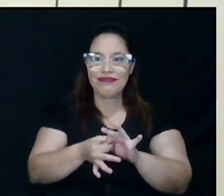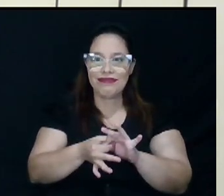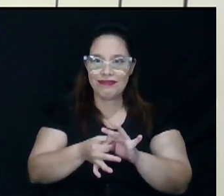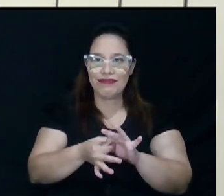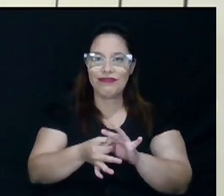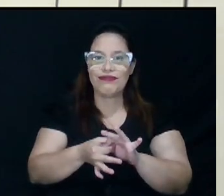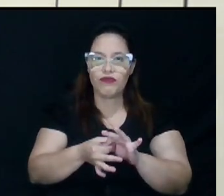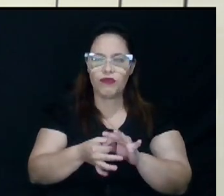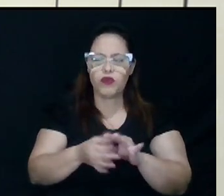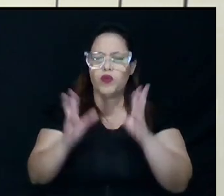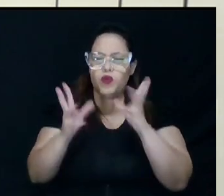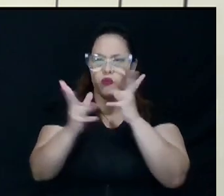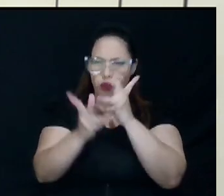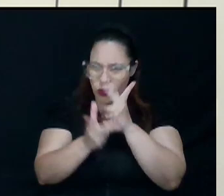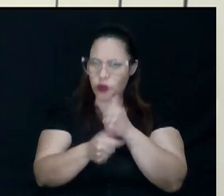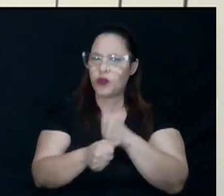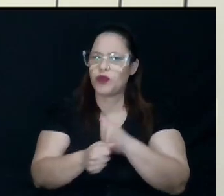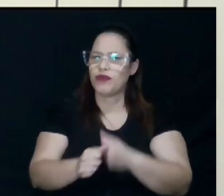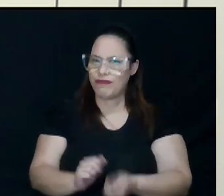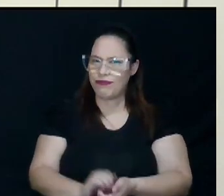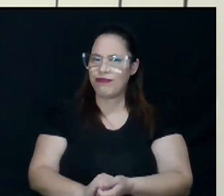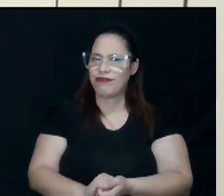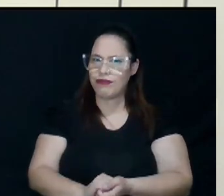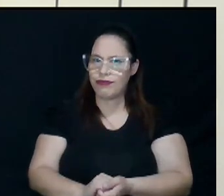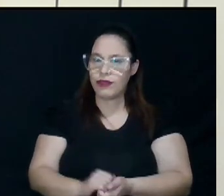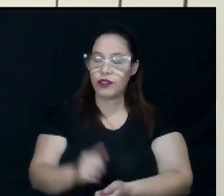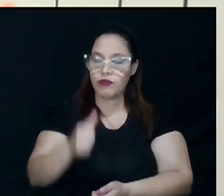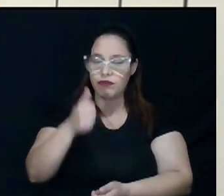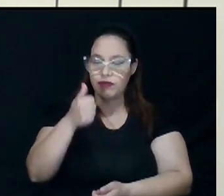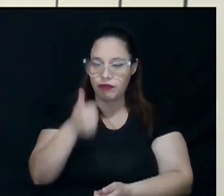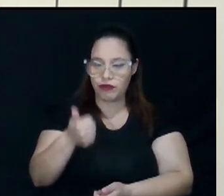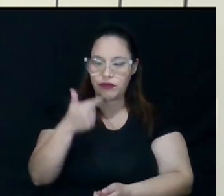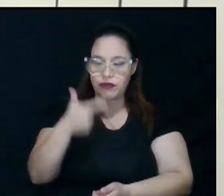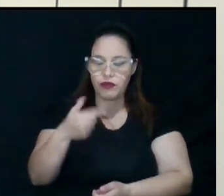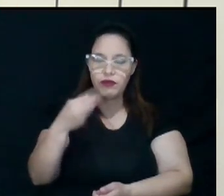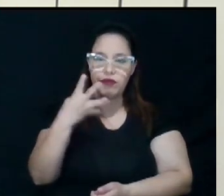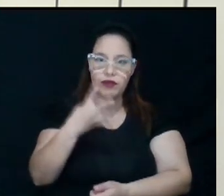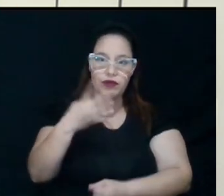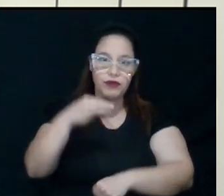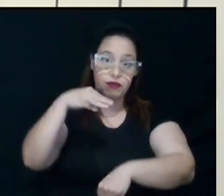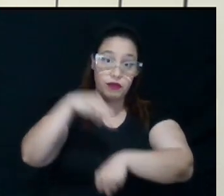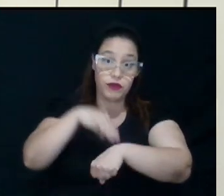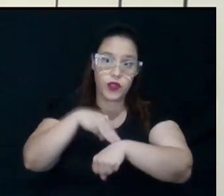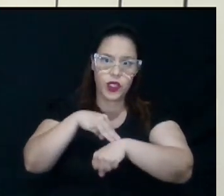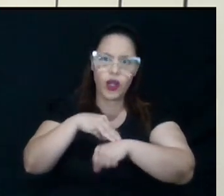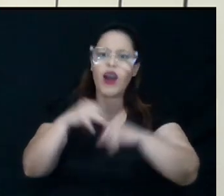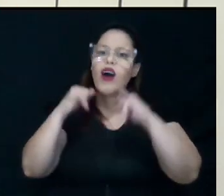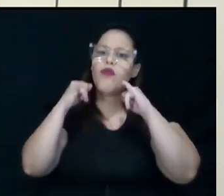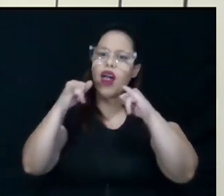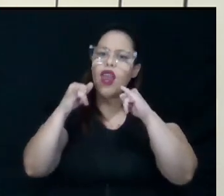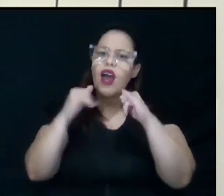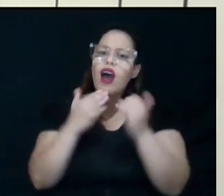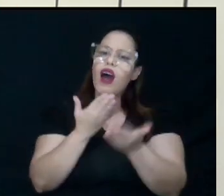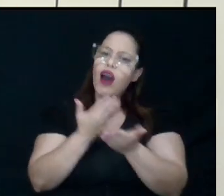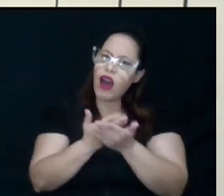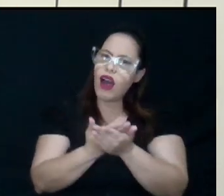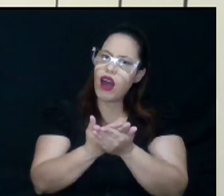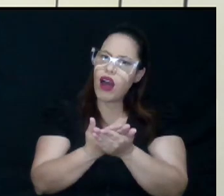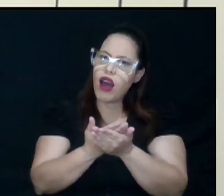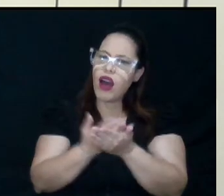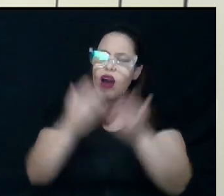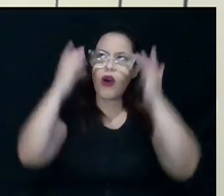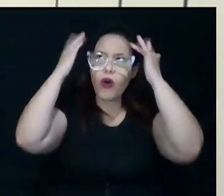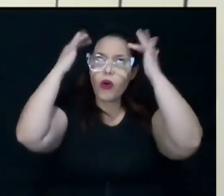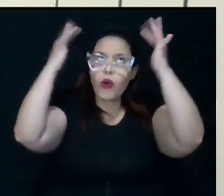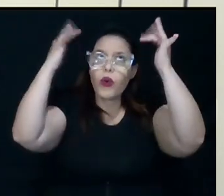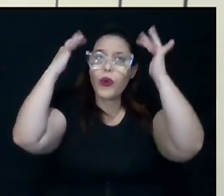bonito demais. 12h mais 44 minutos. Vamos falar sobre educação agora, porque a criatividade deve estar presente